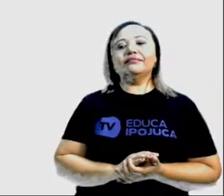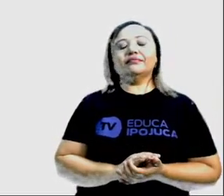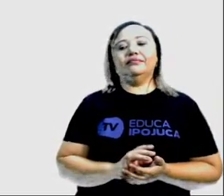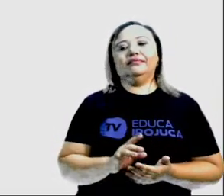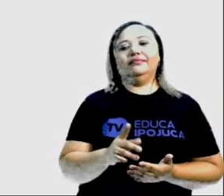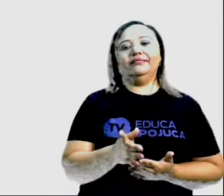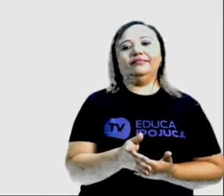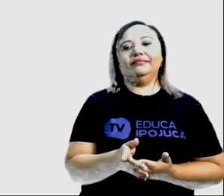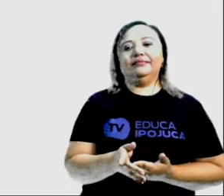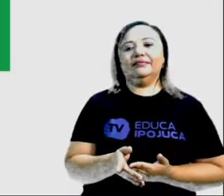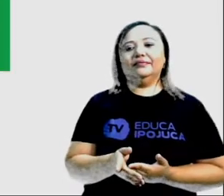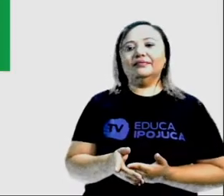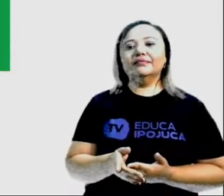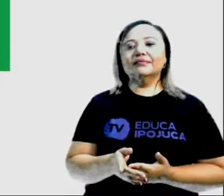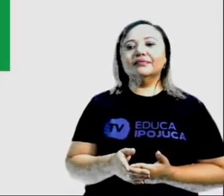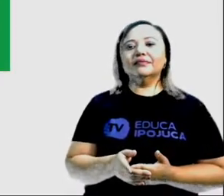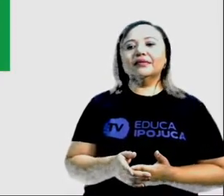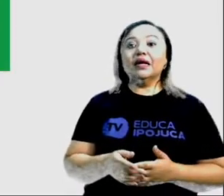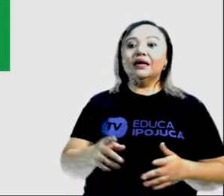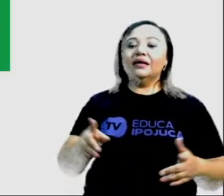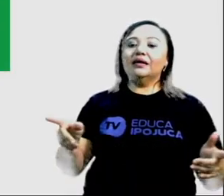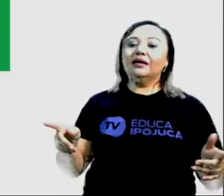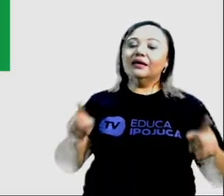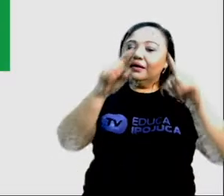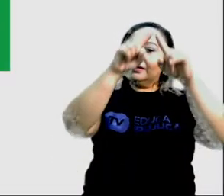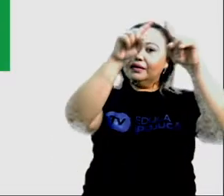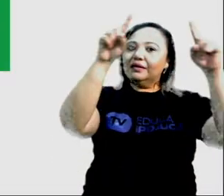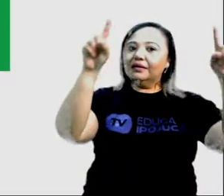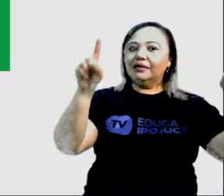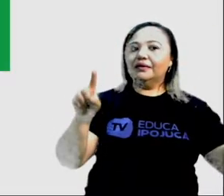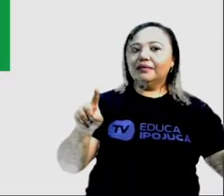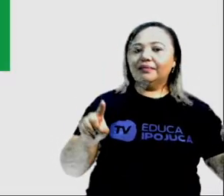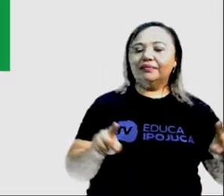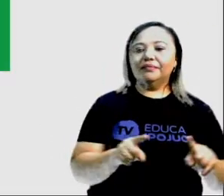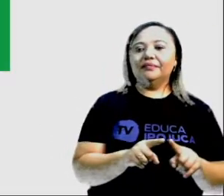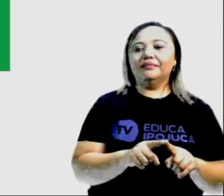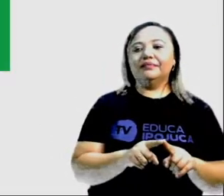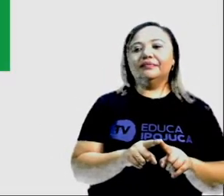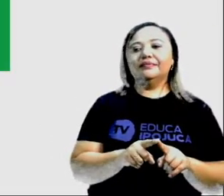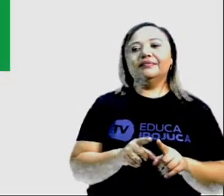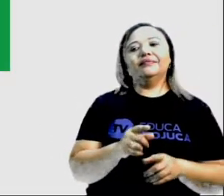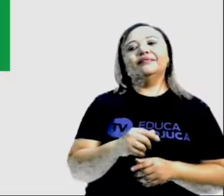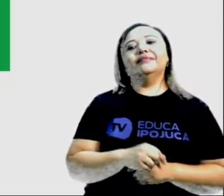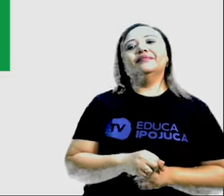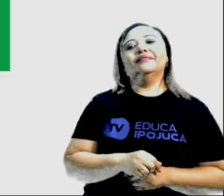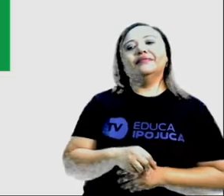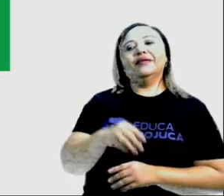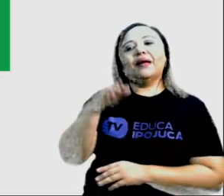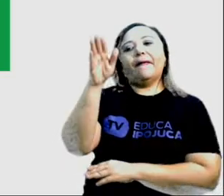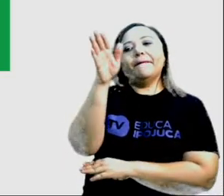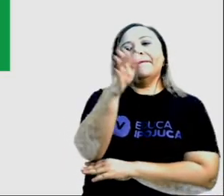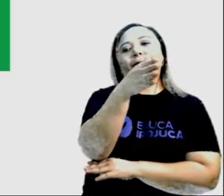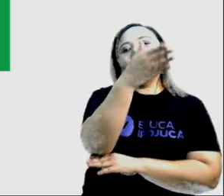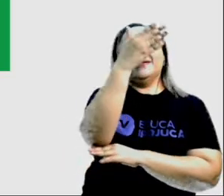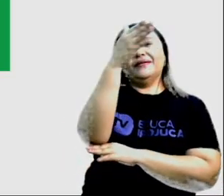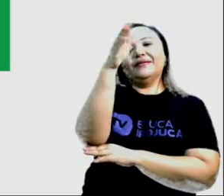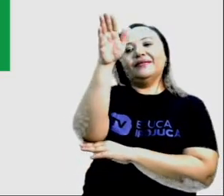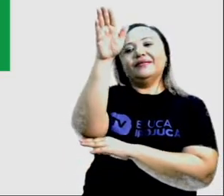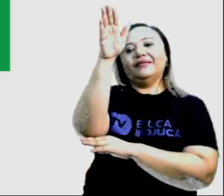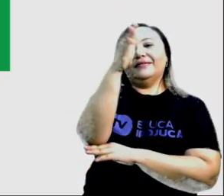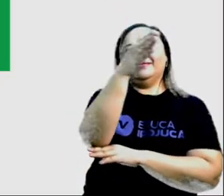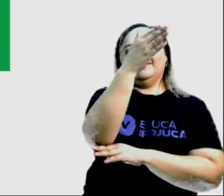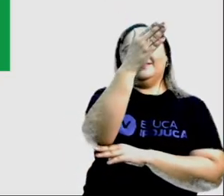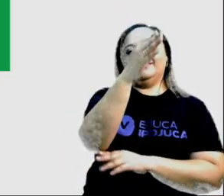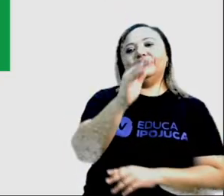ser plano. O retângulo. Quando pensamos numa bandeira, elas geralmente